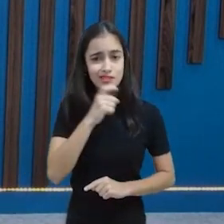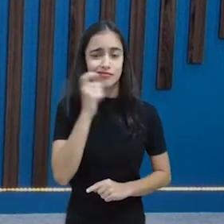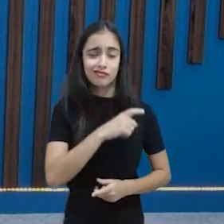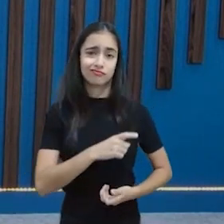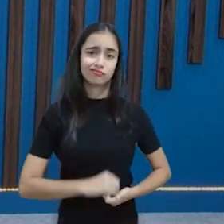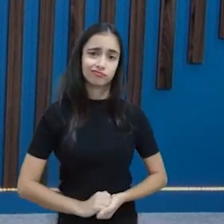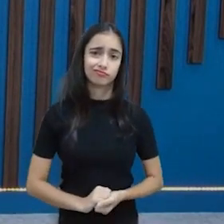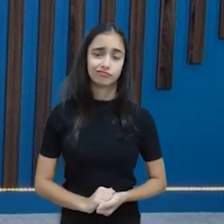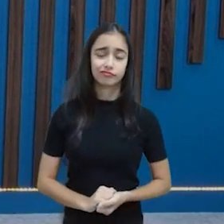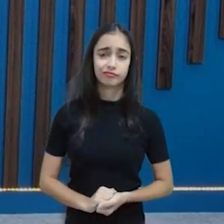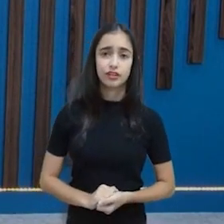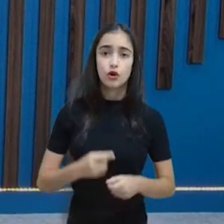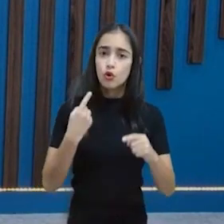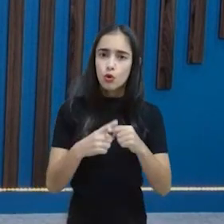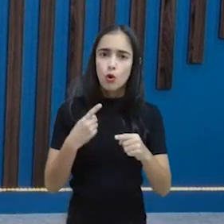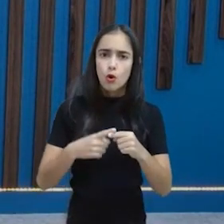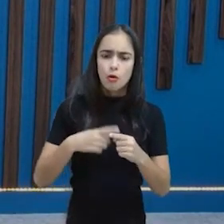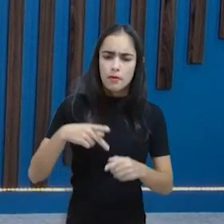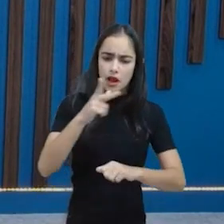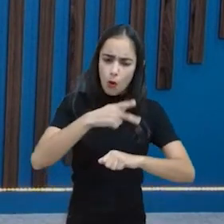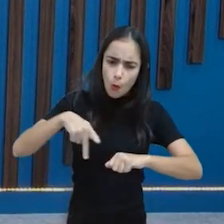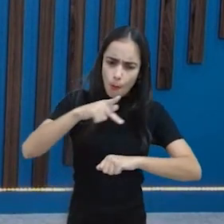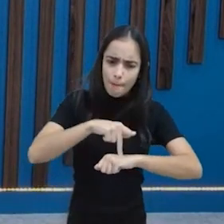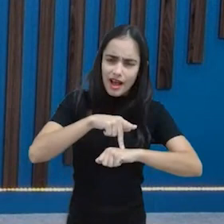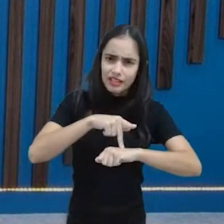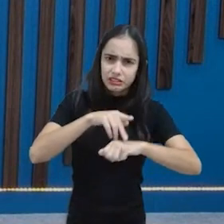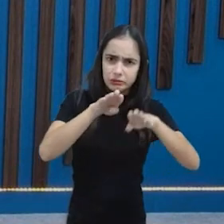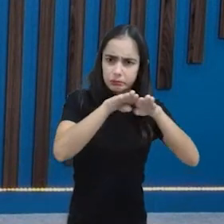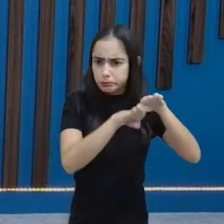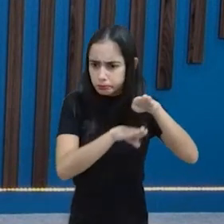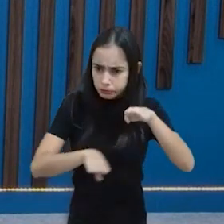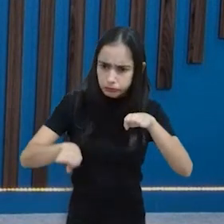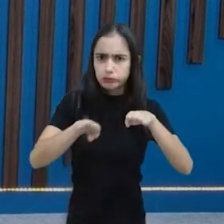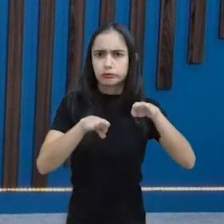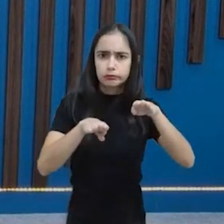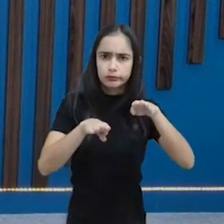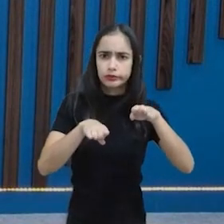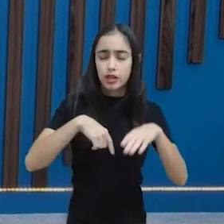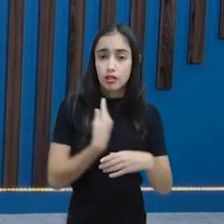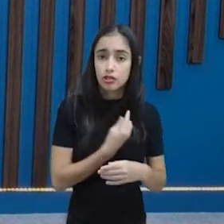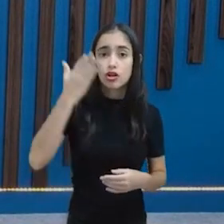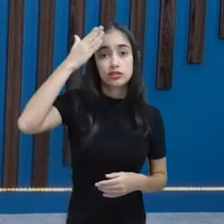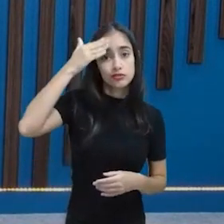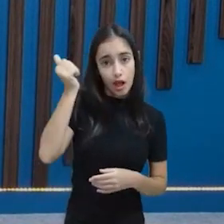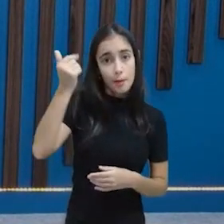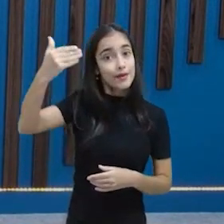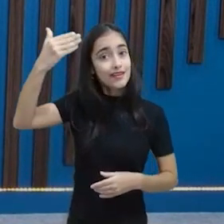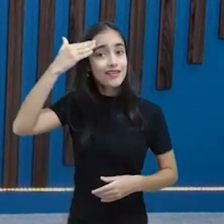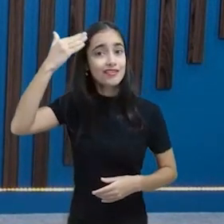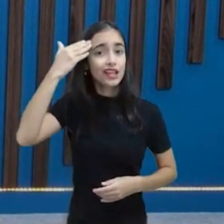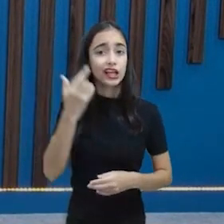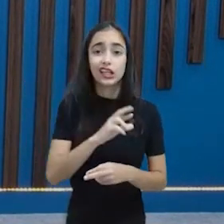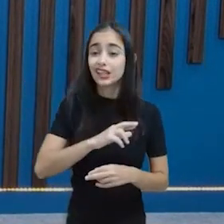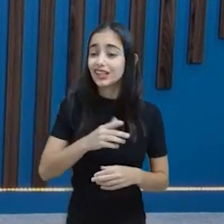mitologia, porque em um país tão desigual, né, como é o nosso, o Brasil, a gente sabe que não existe essa